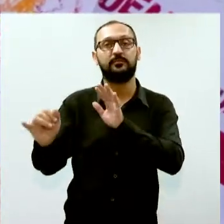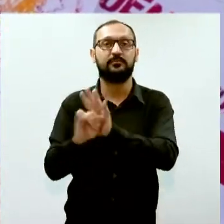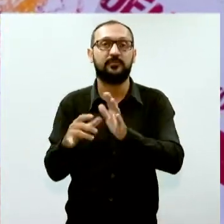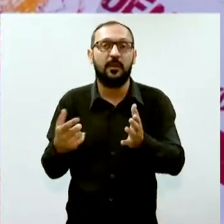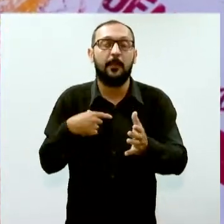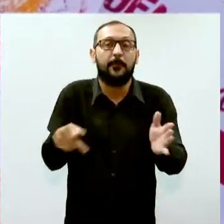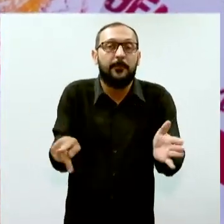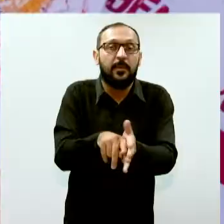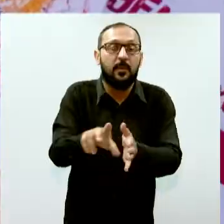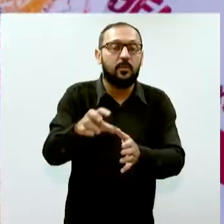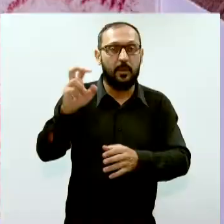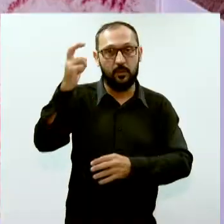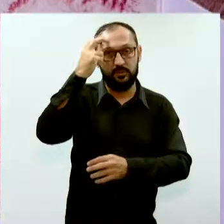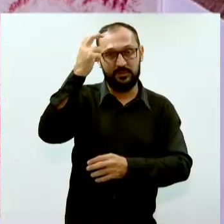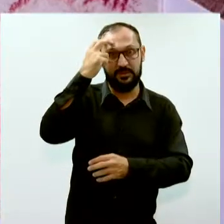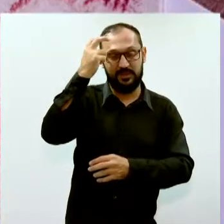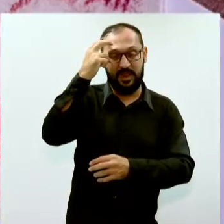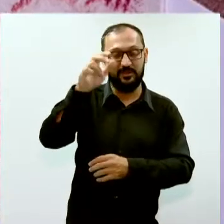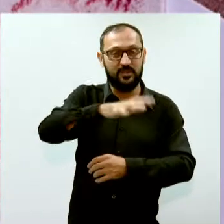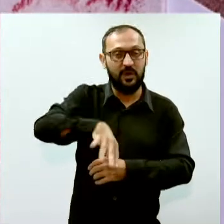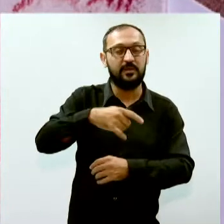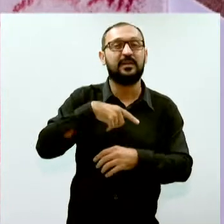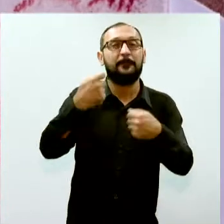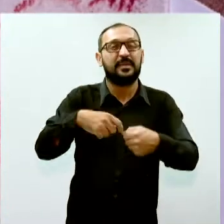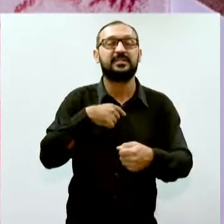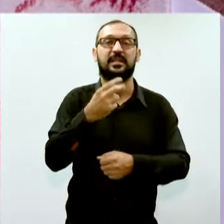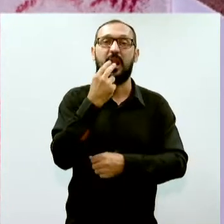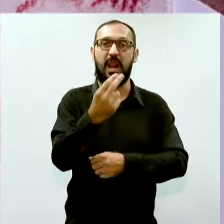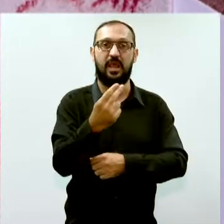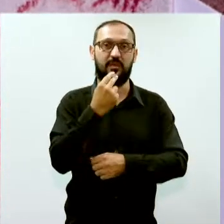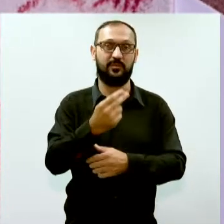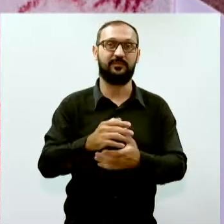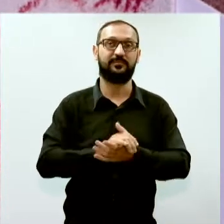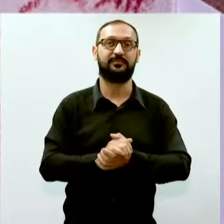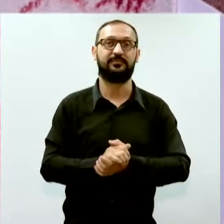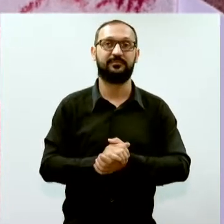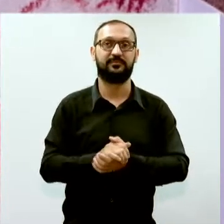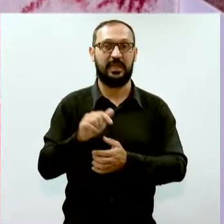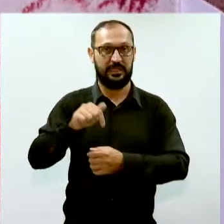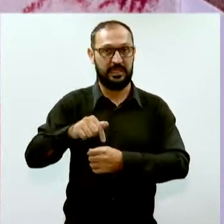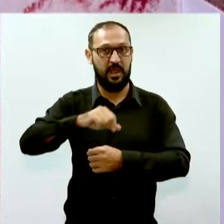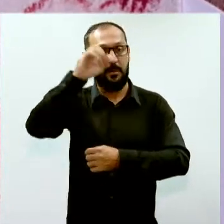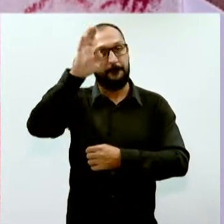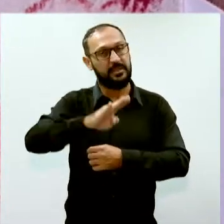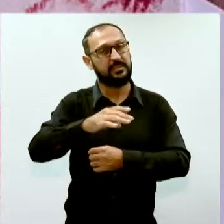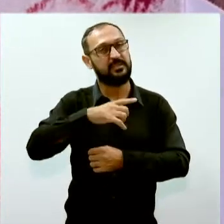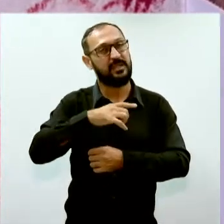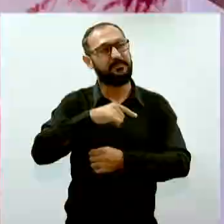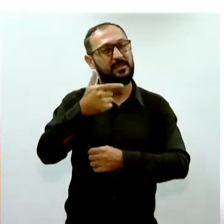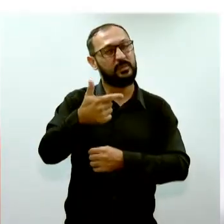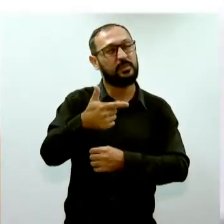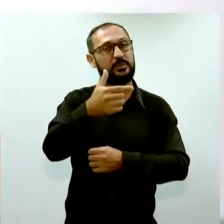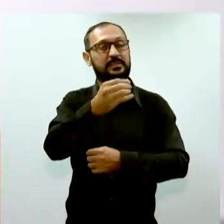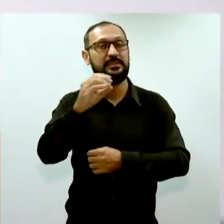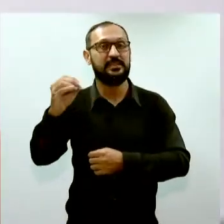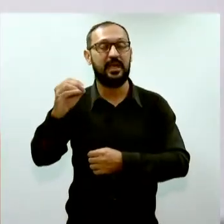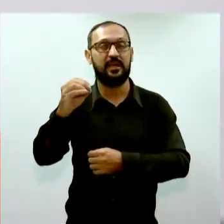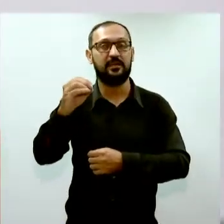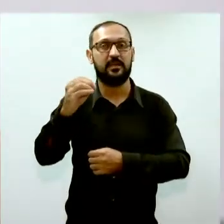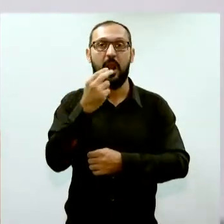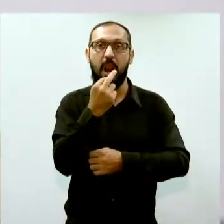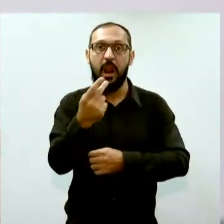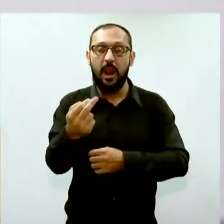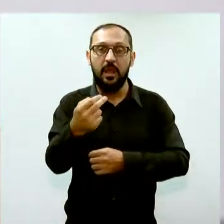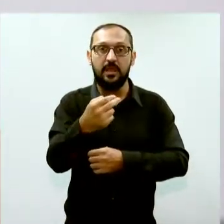uma comunidade tradicional, a gente precisa necessariamente da língua. Né? Então, no Brasil, nós temos mais de 200 línguas indígenas,